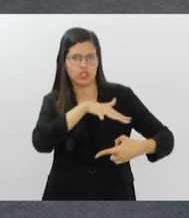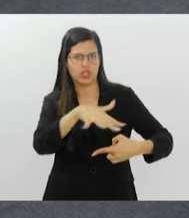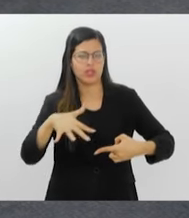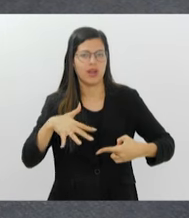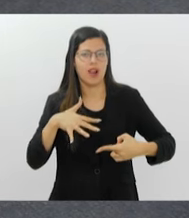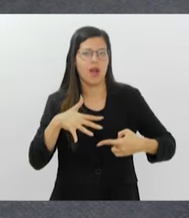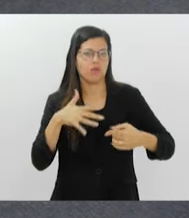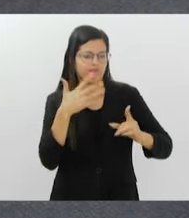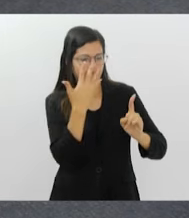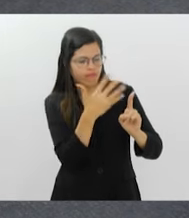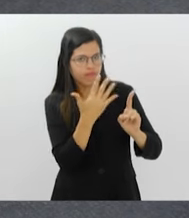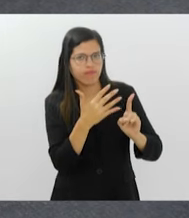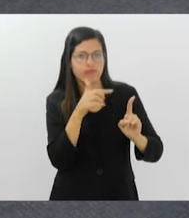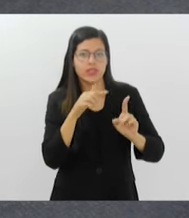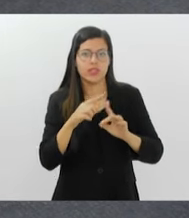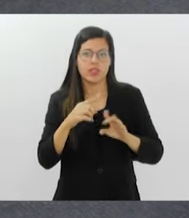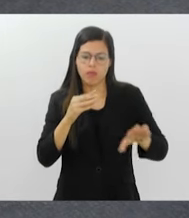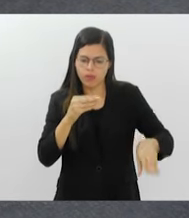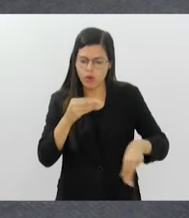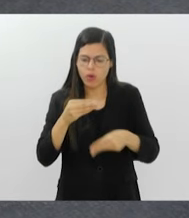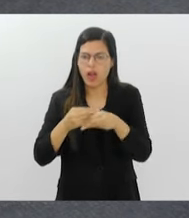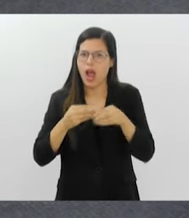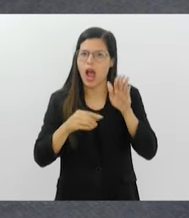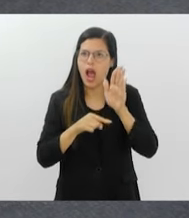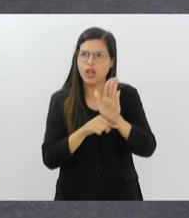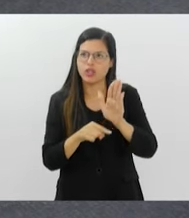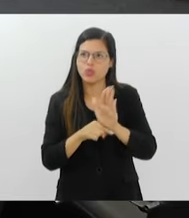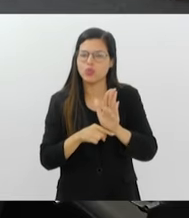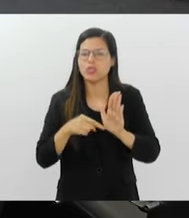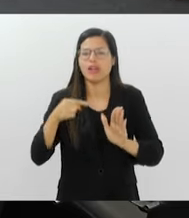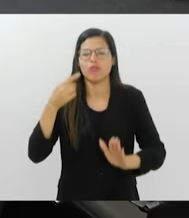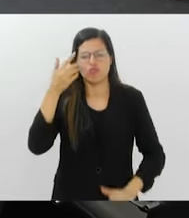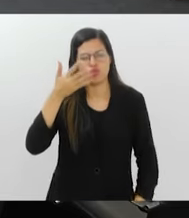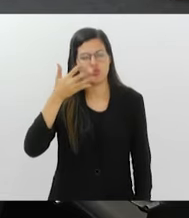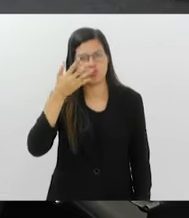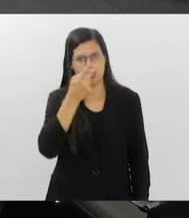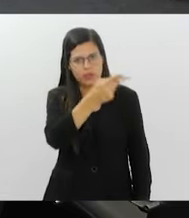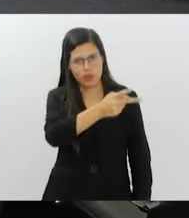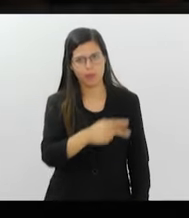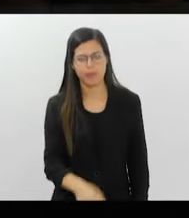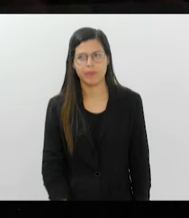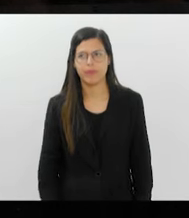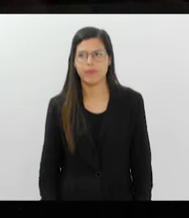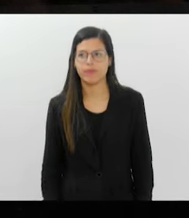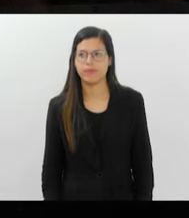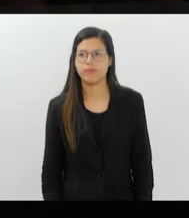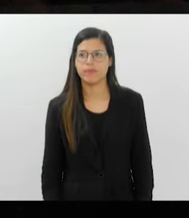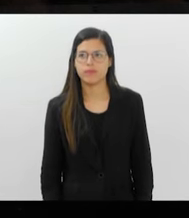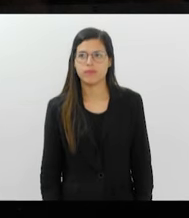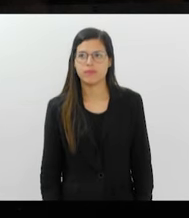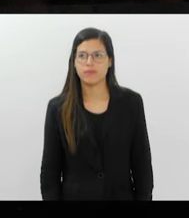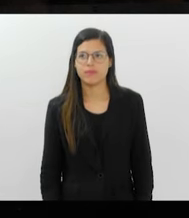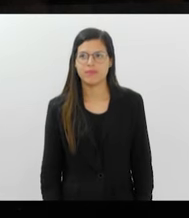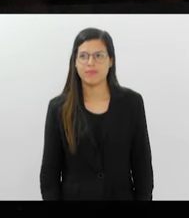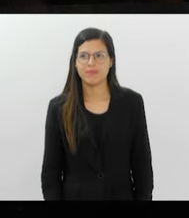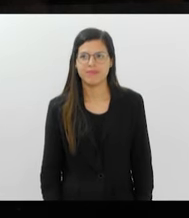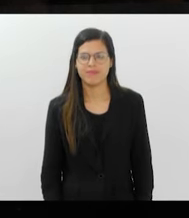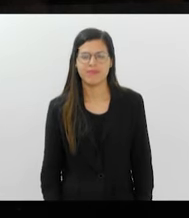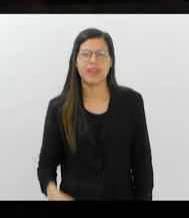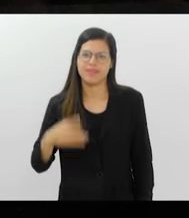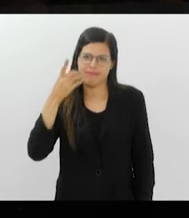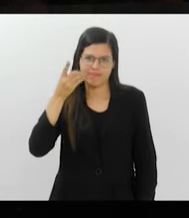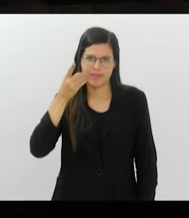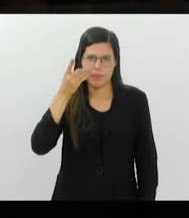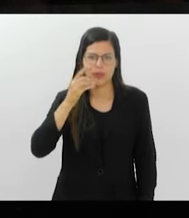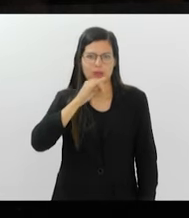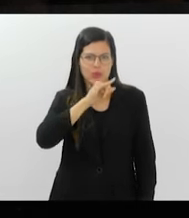Excelência e a minha contribuição era para ajudar a ilustrar o seu belo discurso. Deputado Josemar, vou chegar lá, ainda